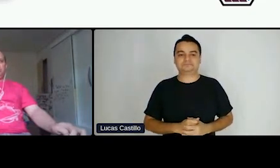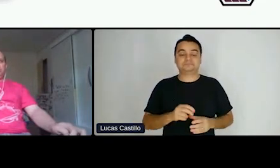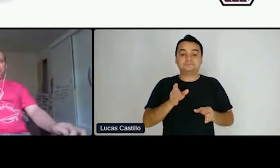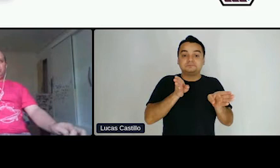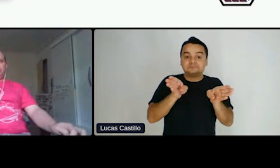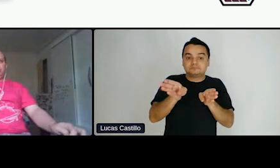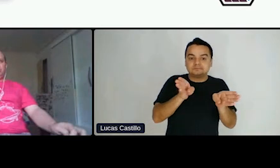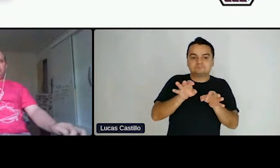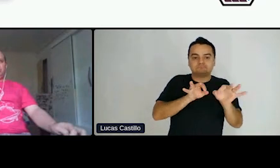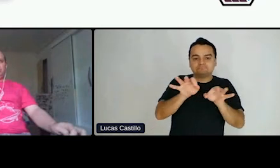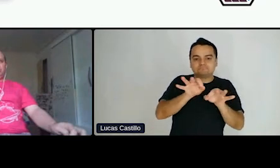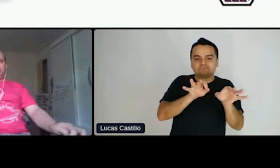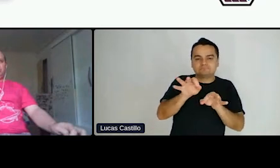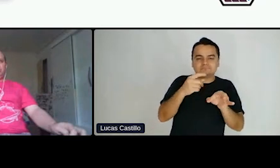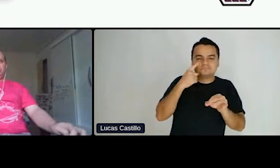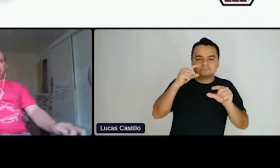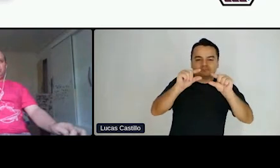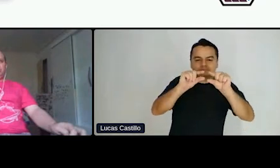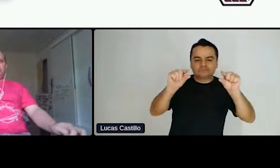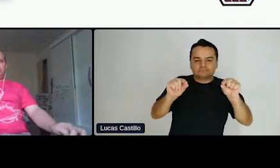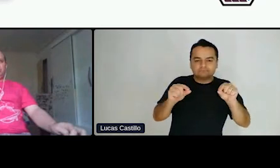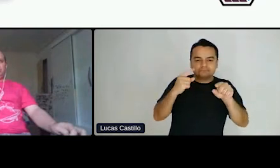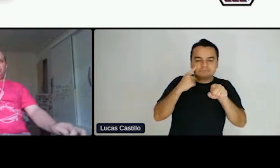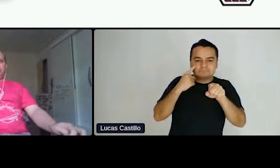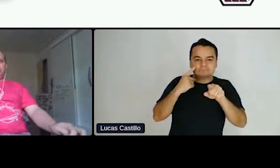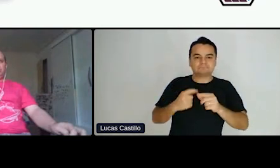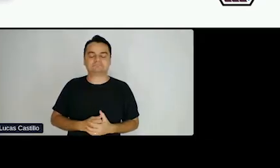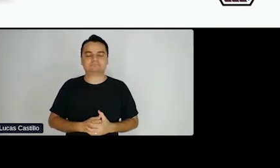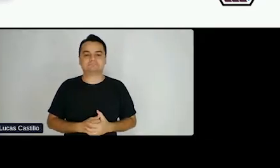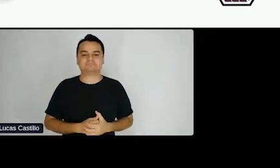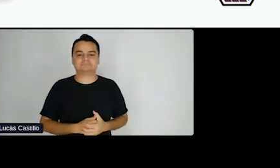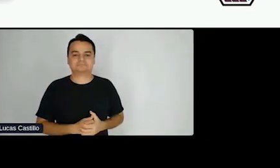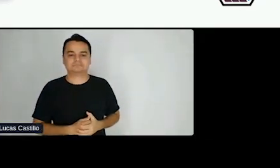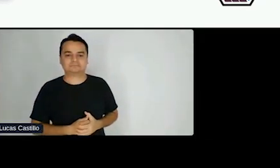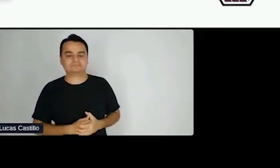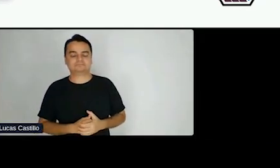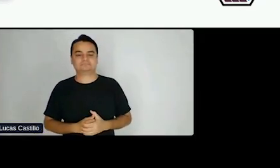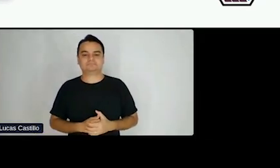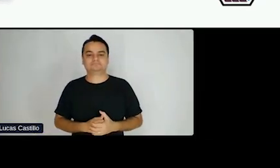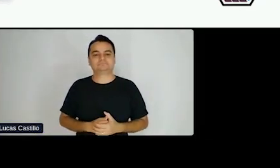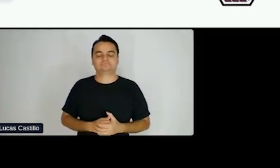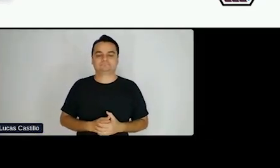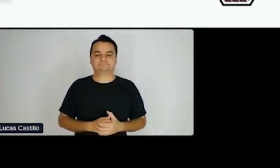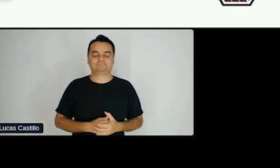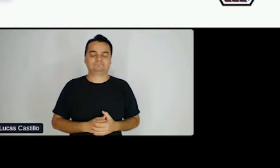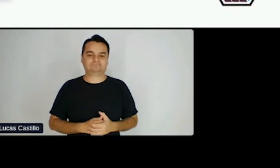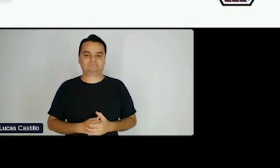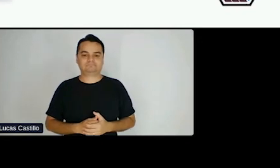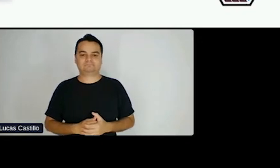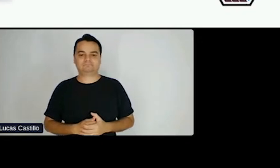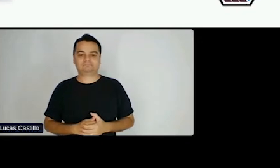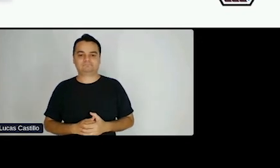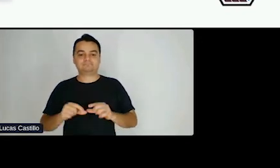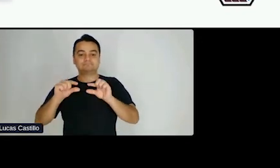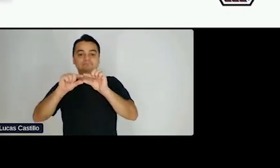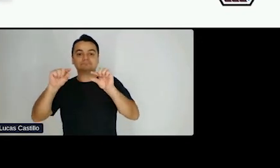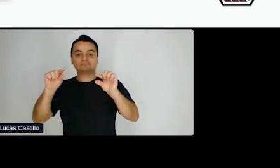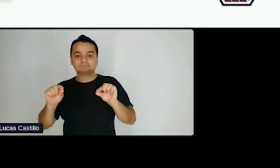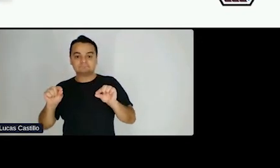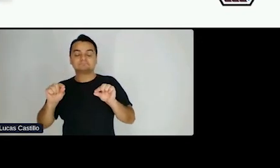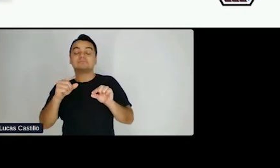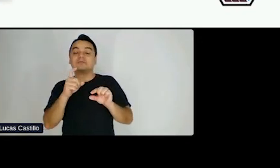como ficou esses elementos neste momento. Negociar documento. Botão ver detalhes da